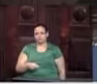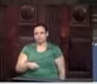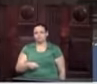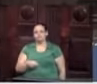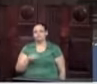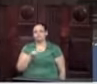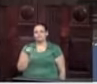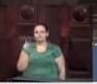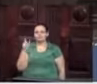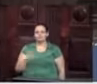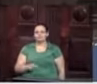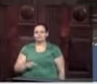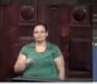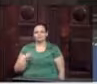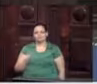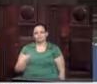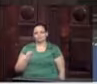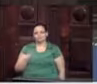àqueles que,